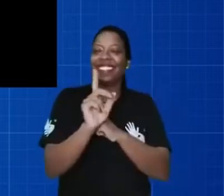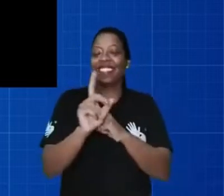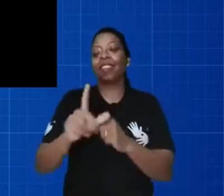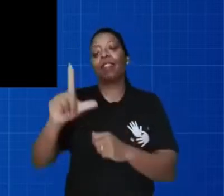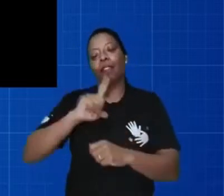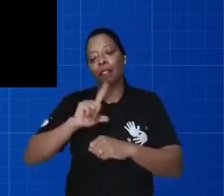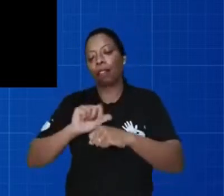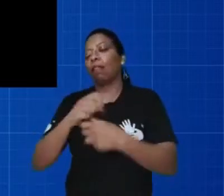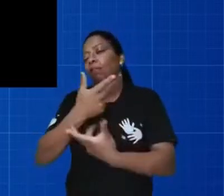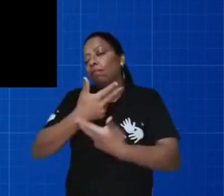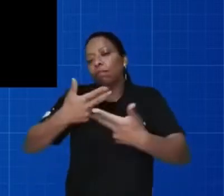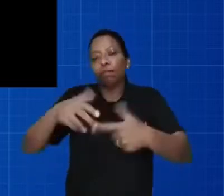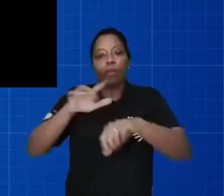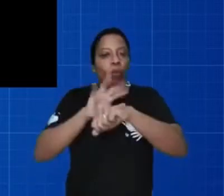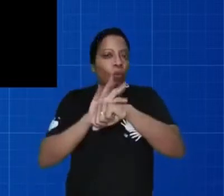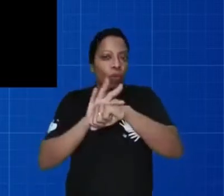apoia